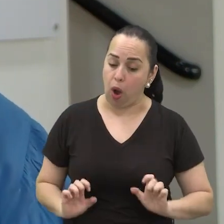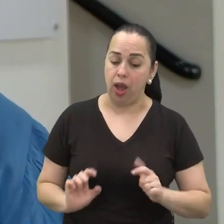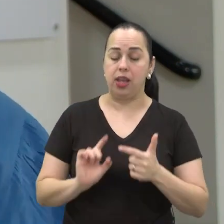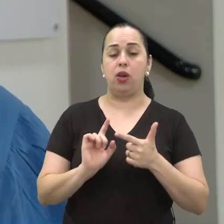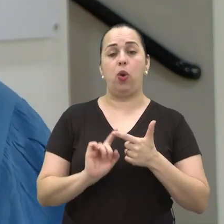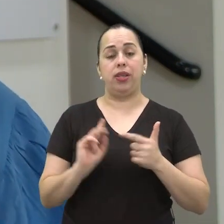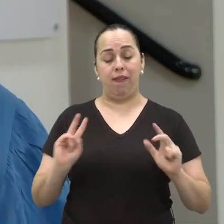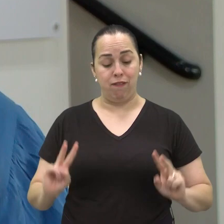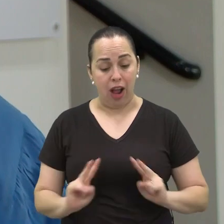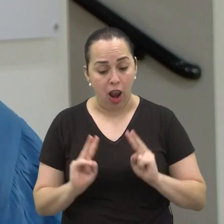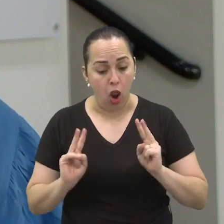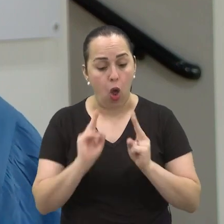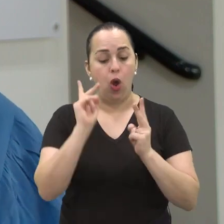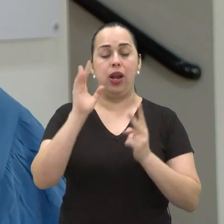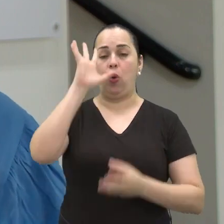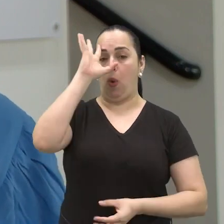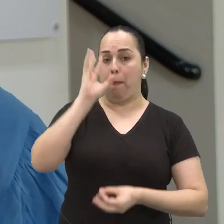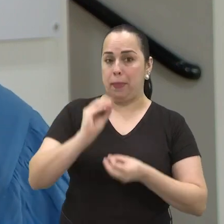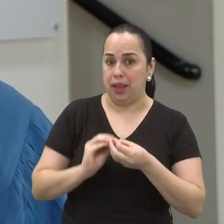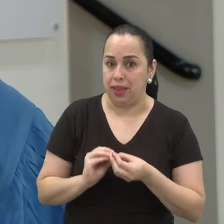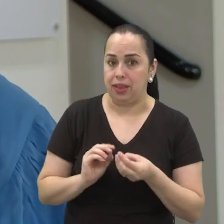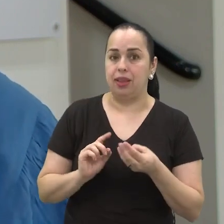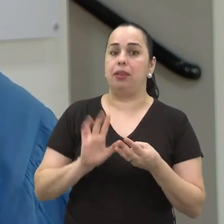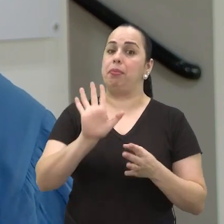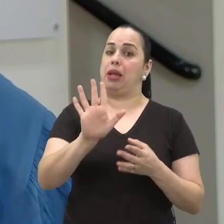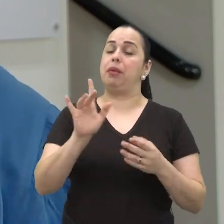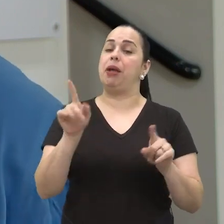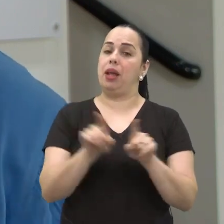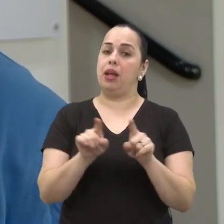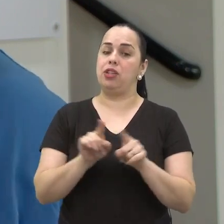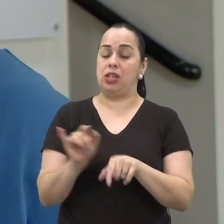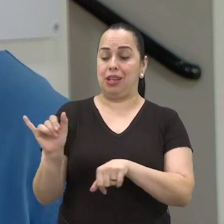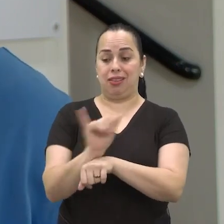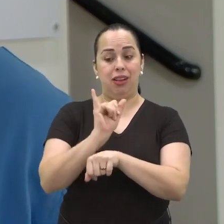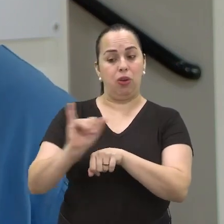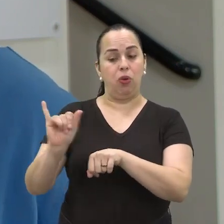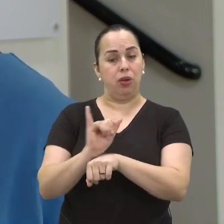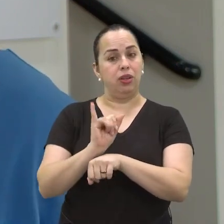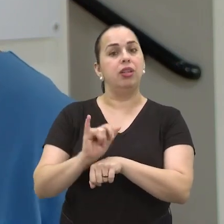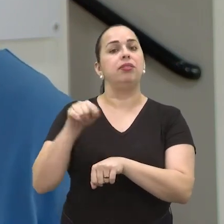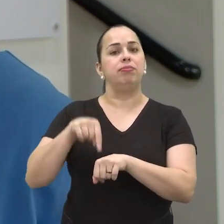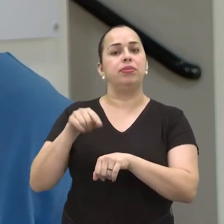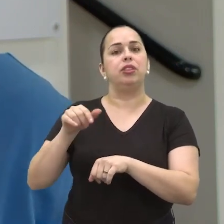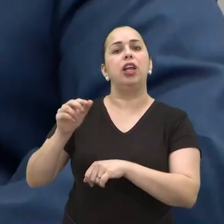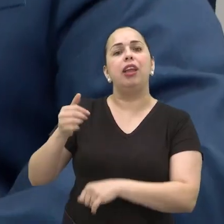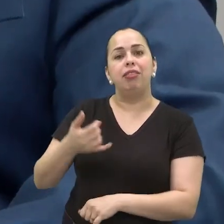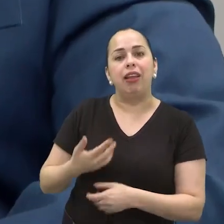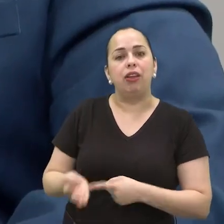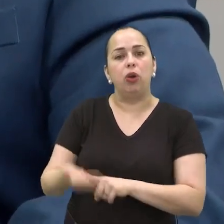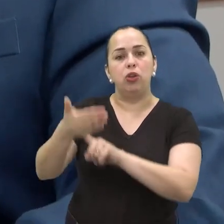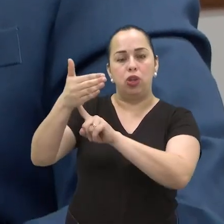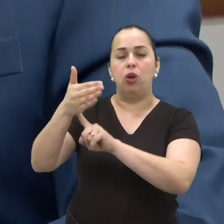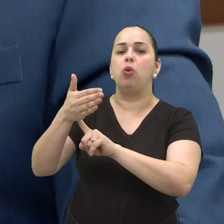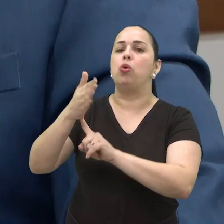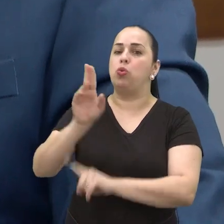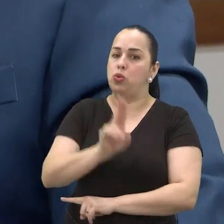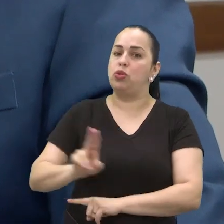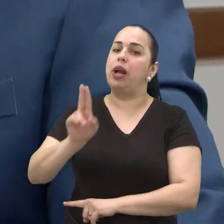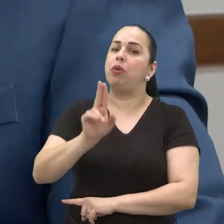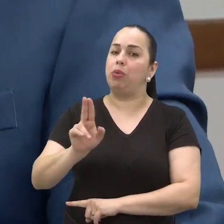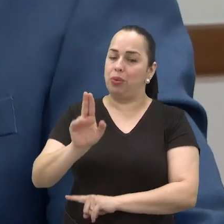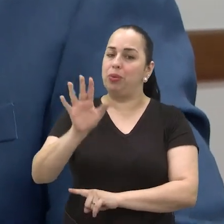ética, de conhecer os princípios, saber também usar, né, com inteligência as tecnologias. O seu Rui